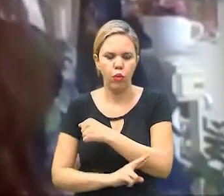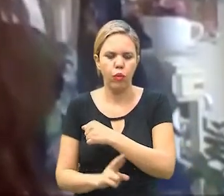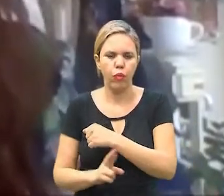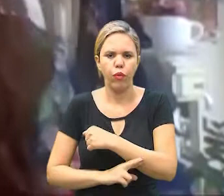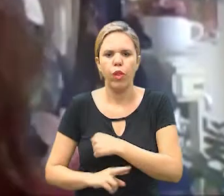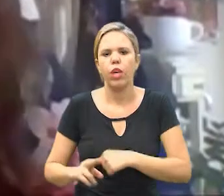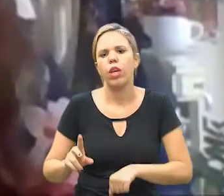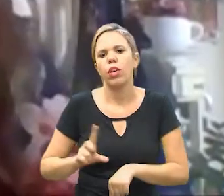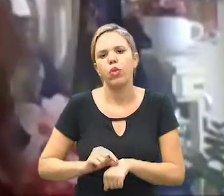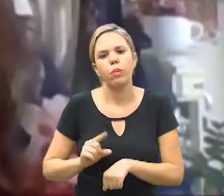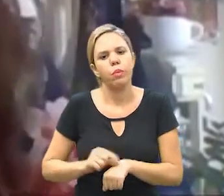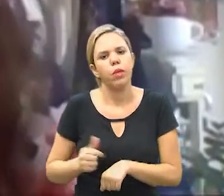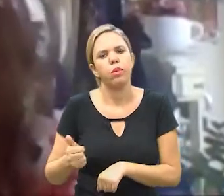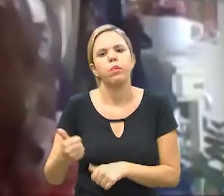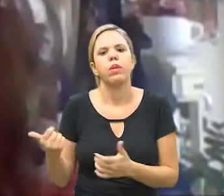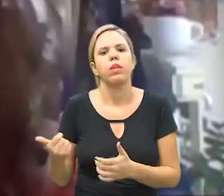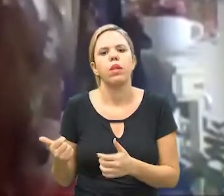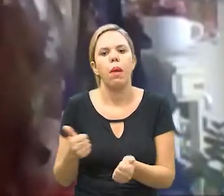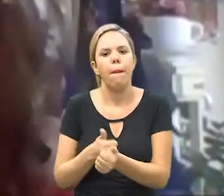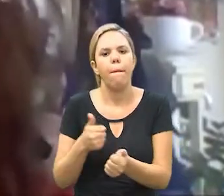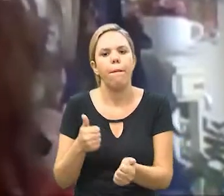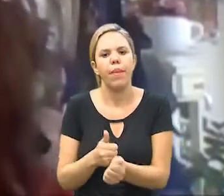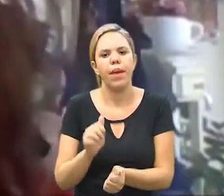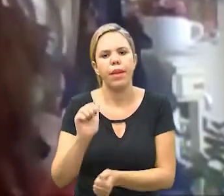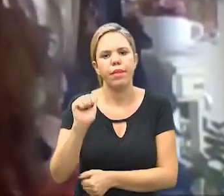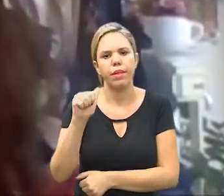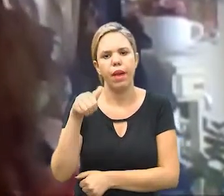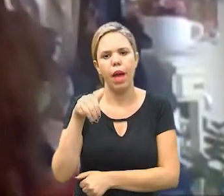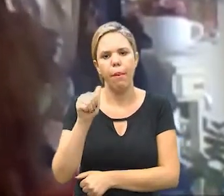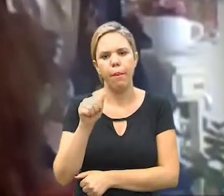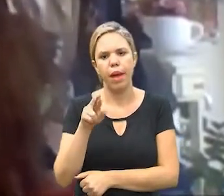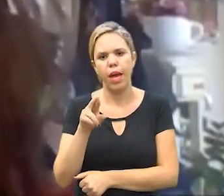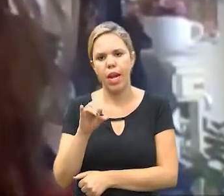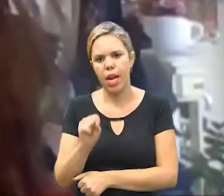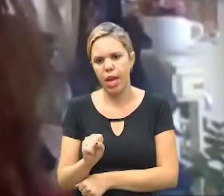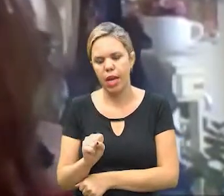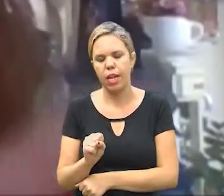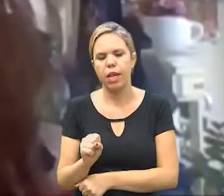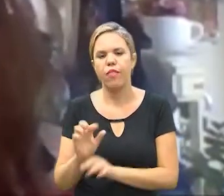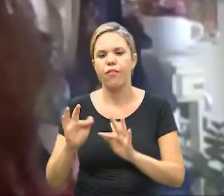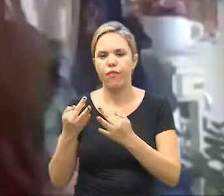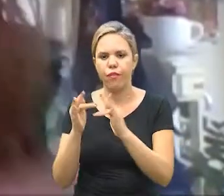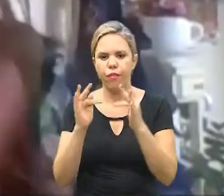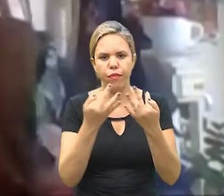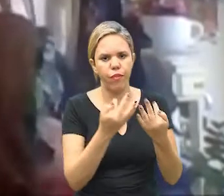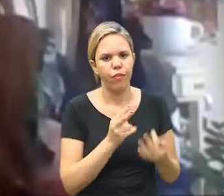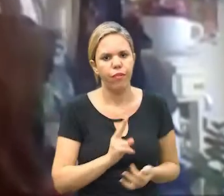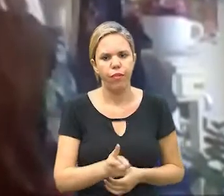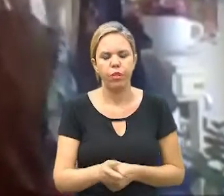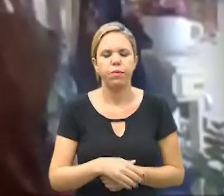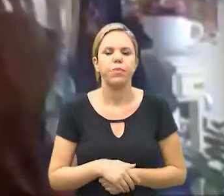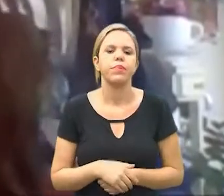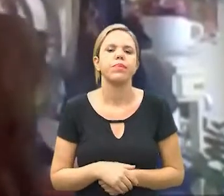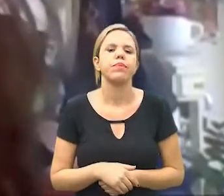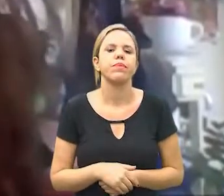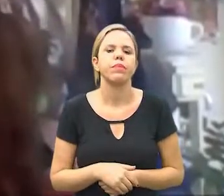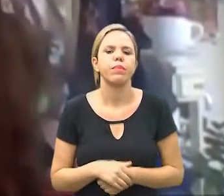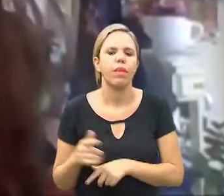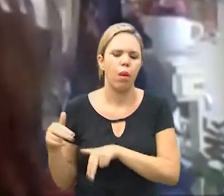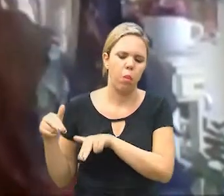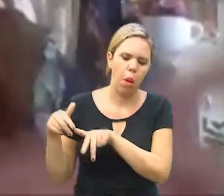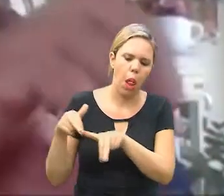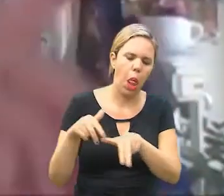I, ali para a região dos Amarais. Só que essas famílias continuavam indo a